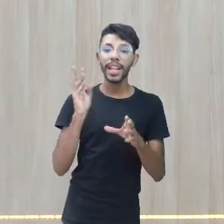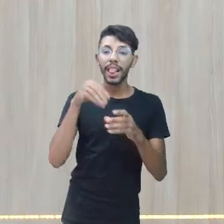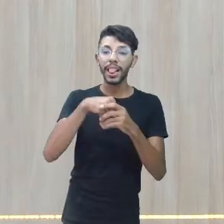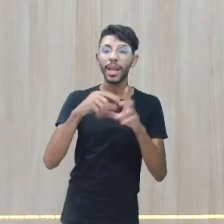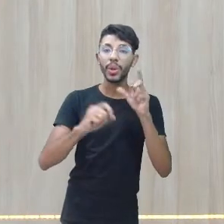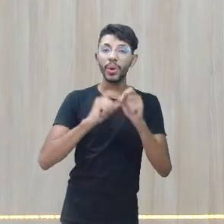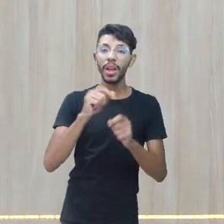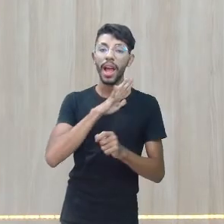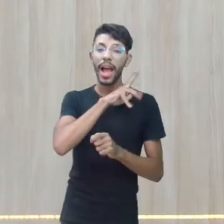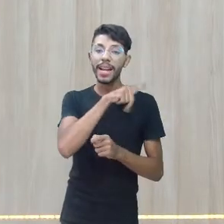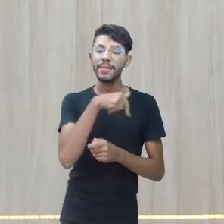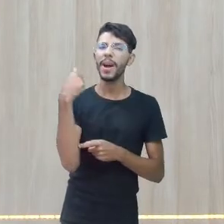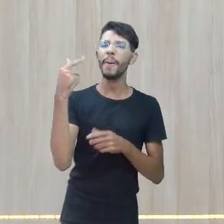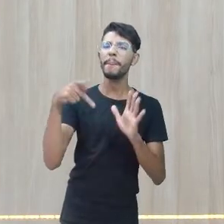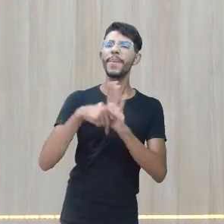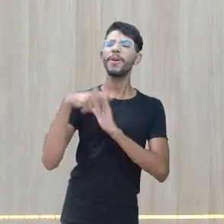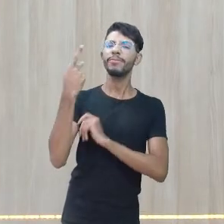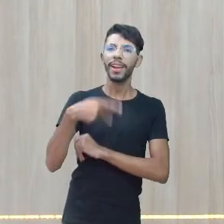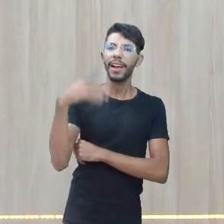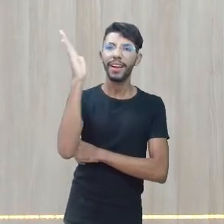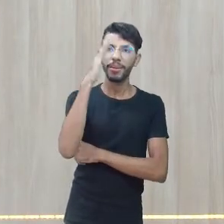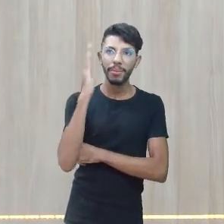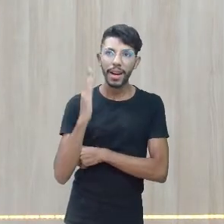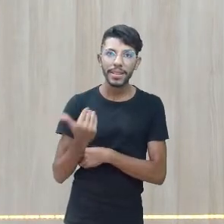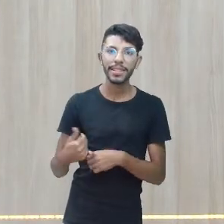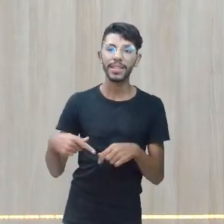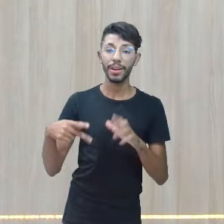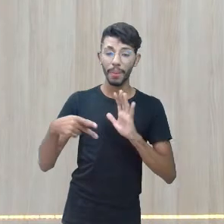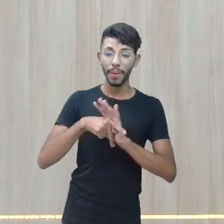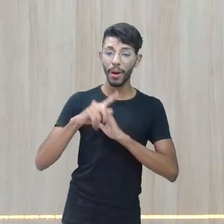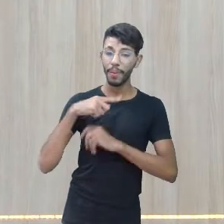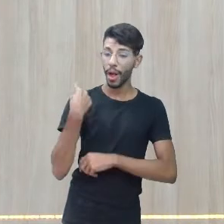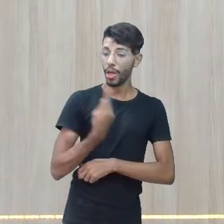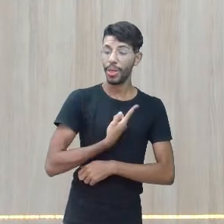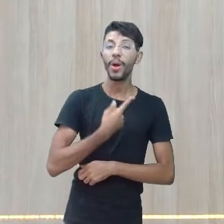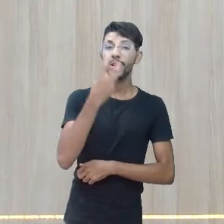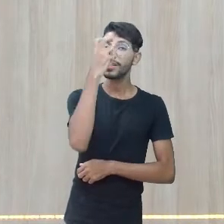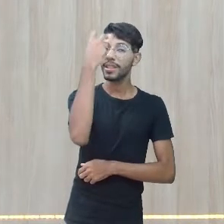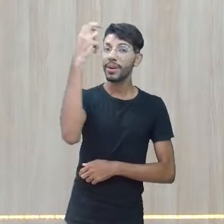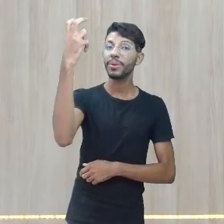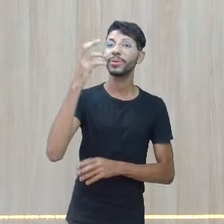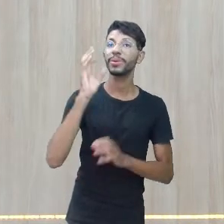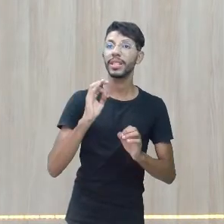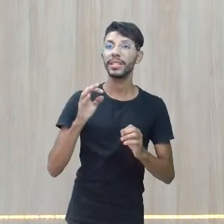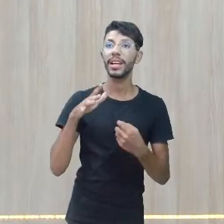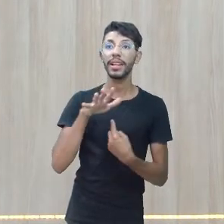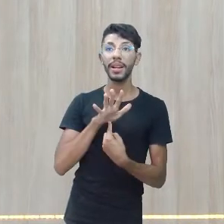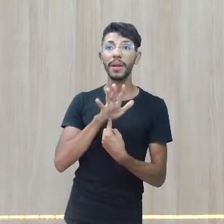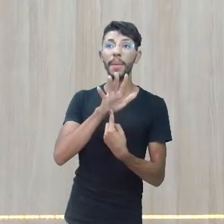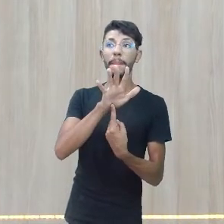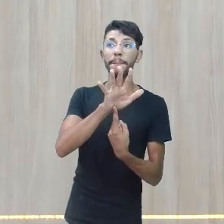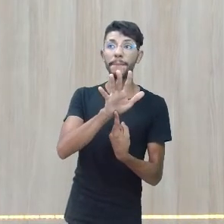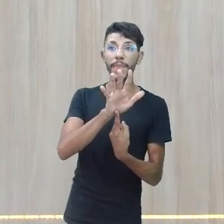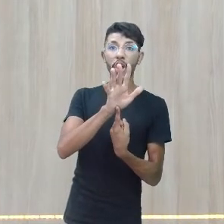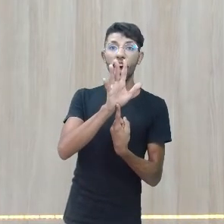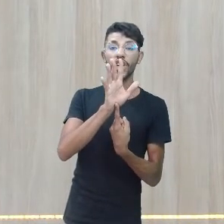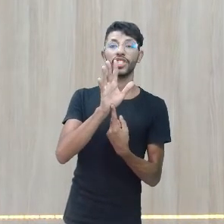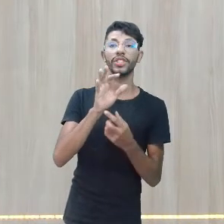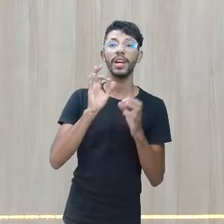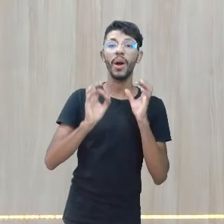bem brasileiros, não é? Da nossa cultura. Então, ele trabalha em cima,